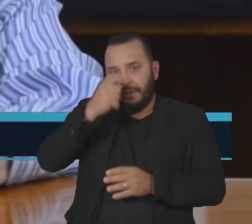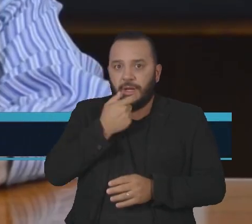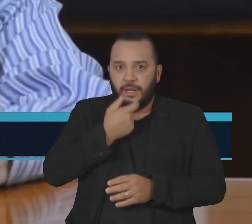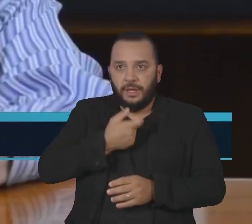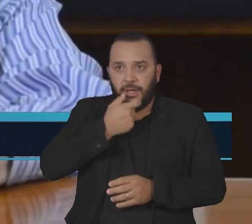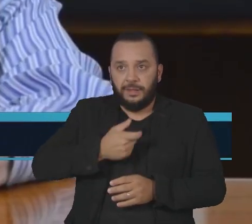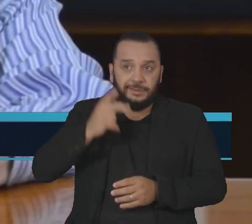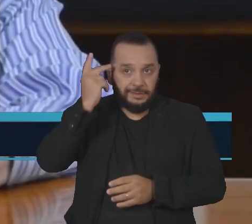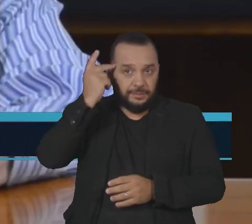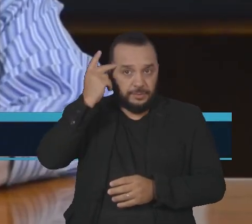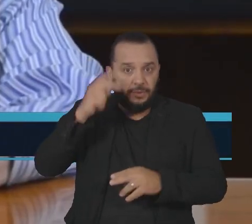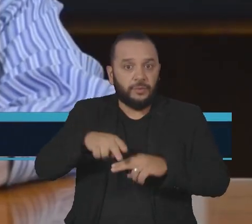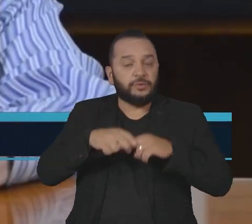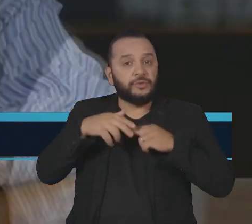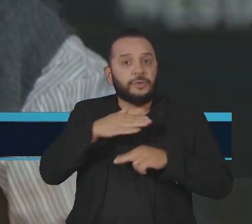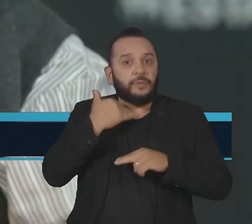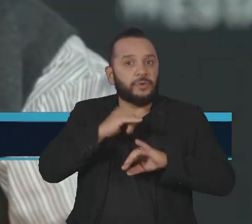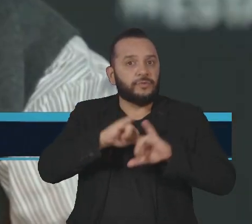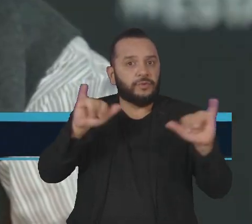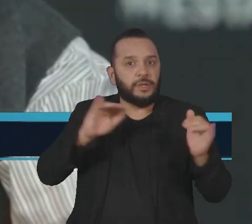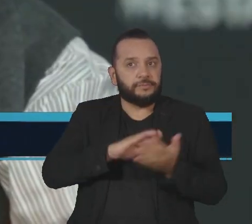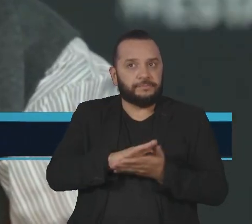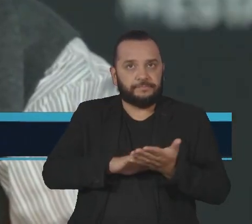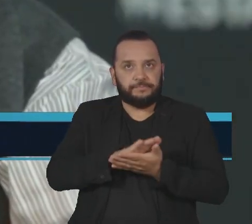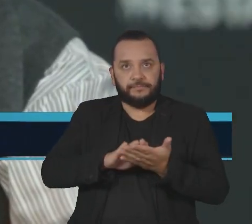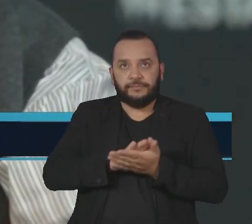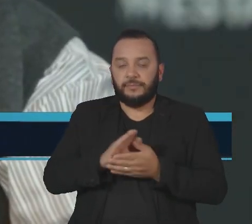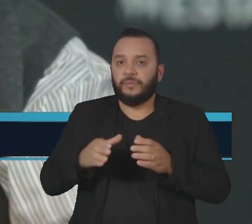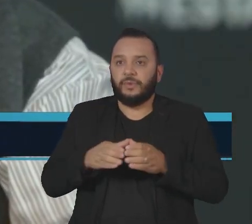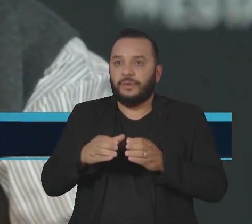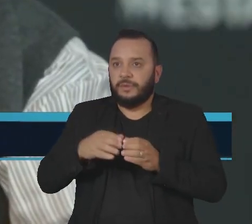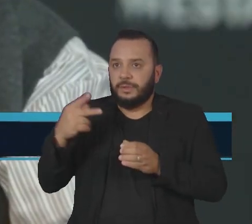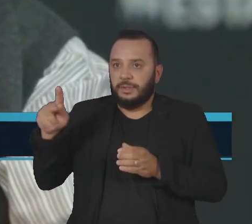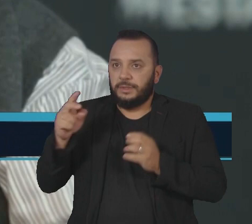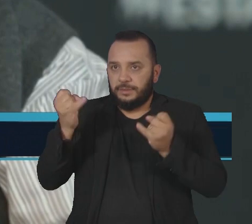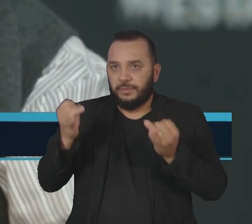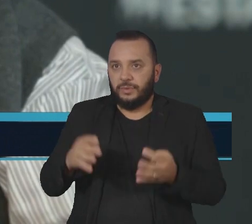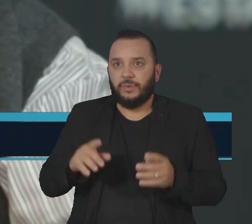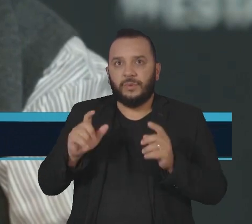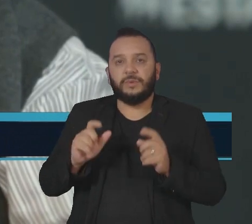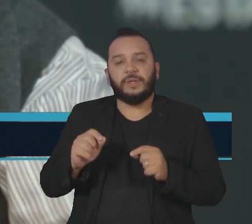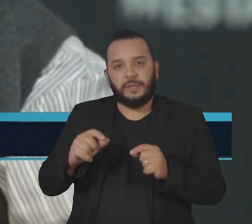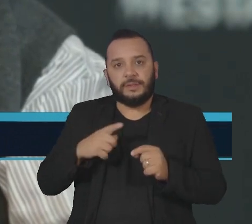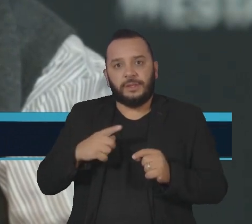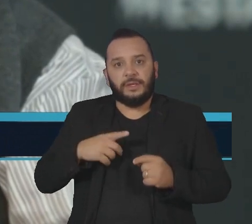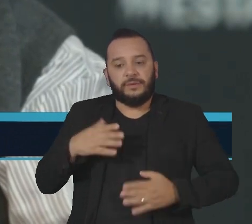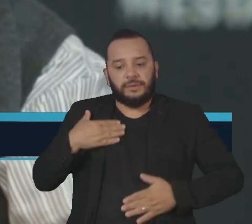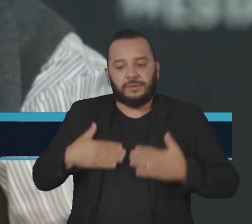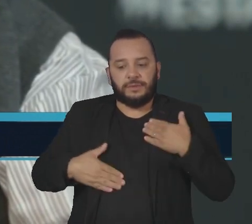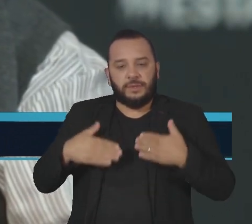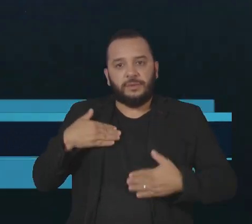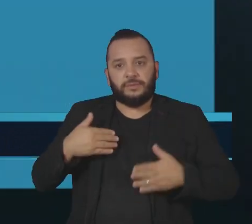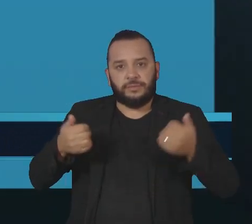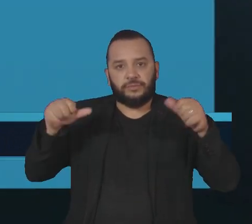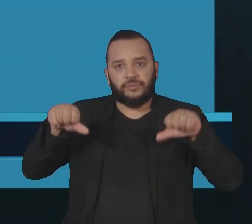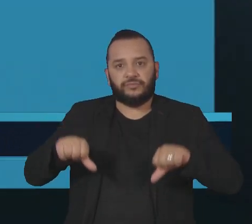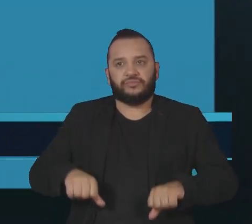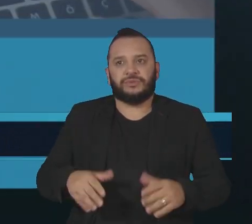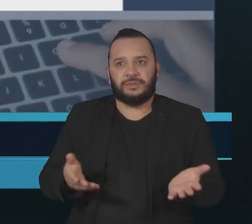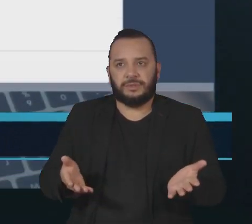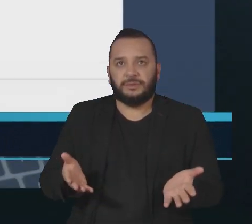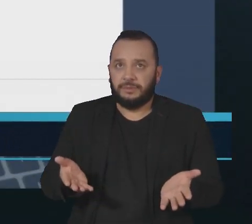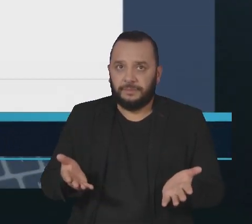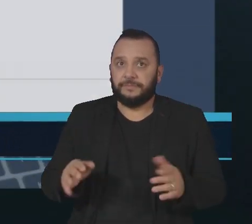A causa da morte não foi informada. A equipe dele falou apenas em complicações no quadro de saúde. Em